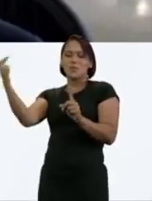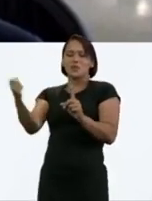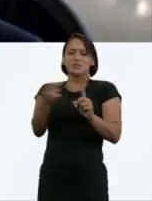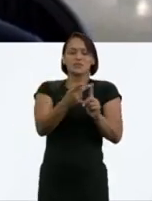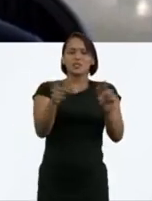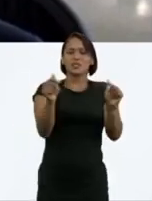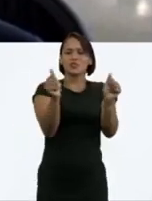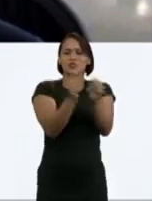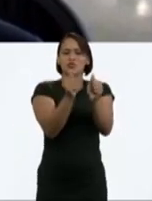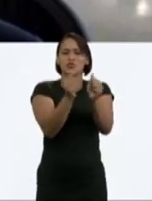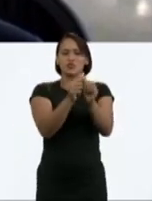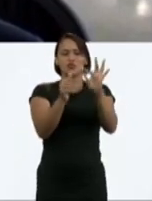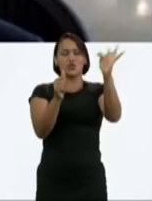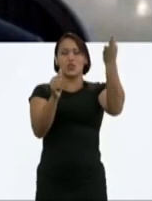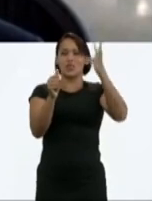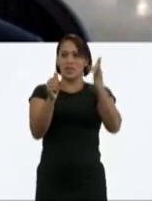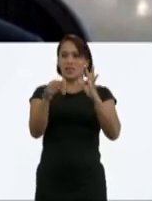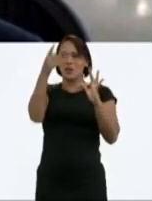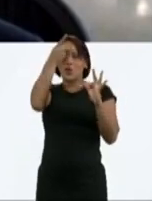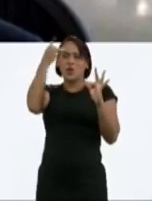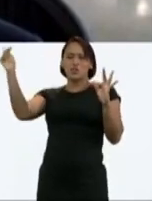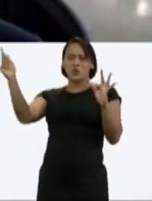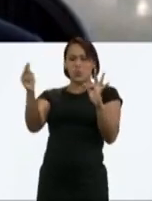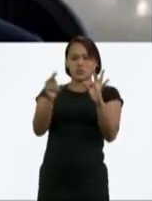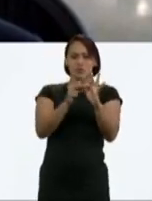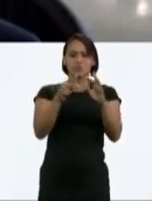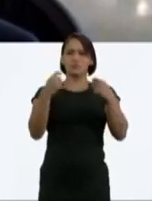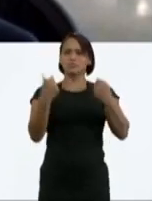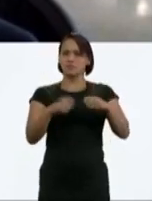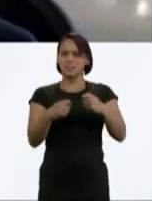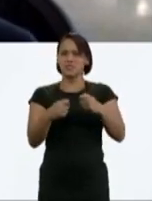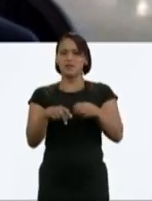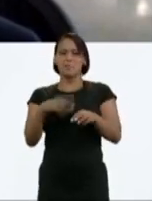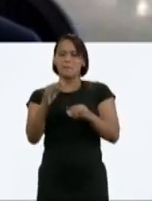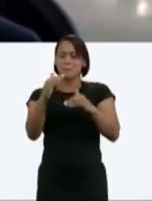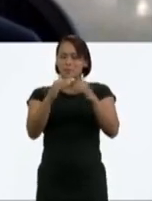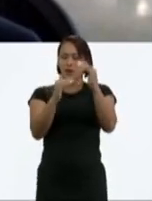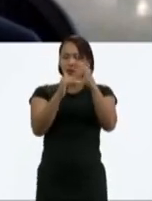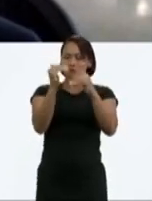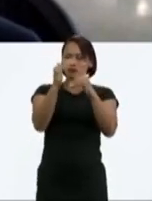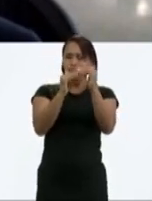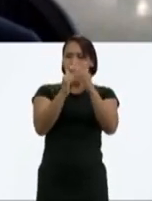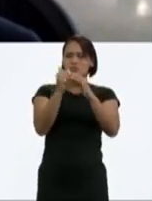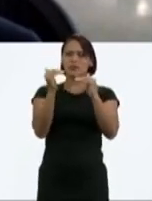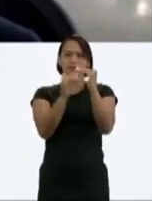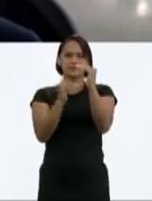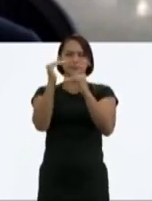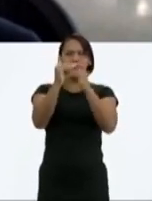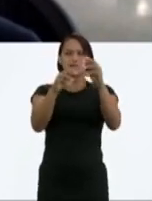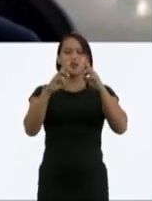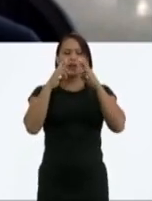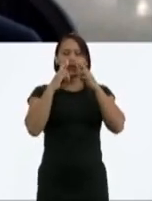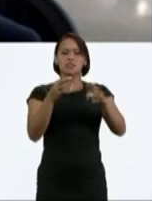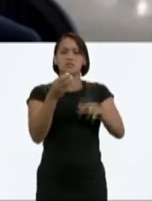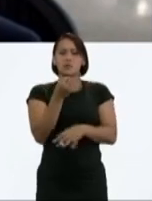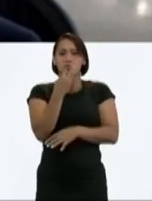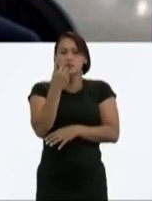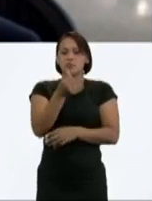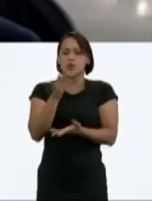ser humano, do calor humano, para alimentar-se e produzir resultados de forma contínua,